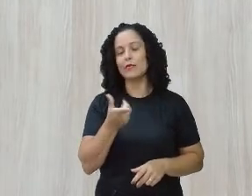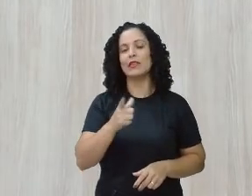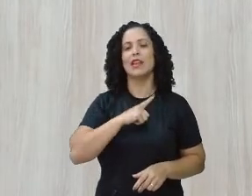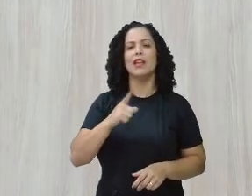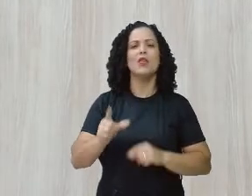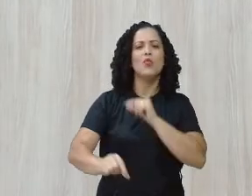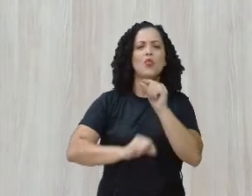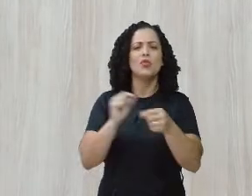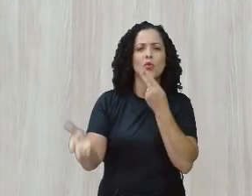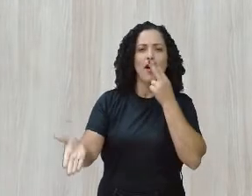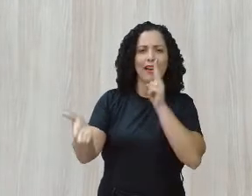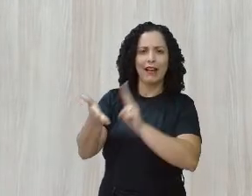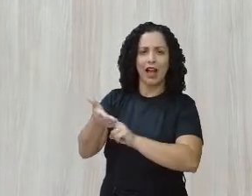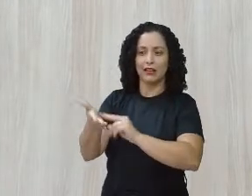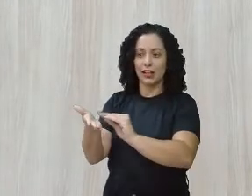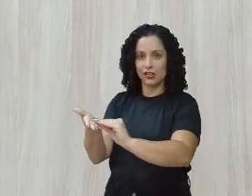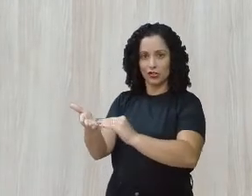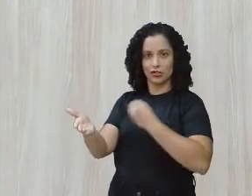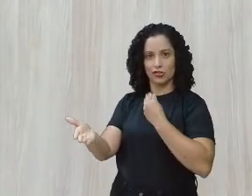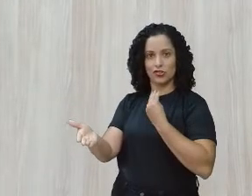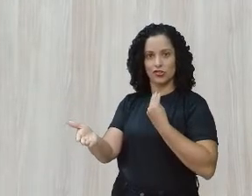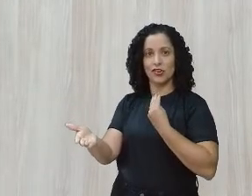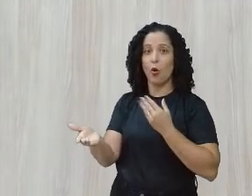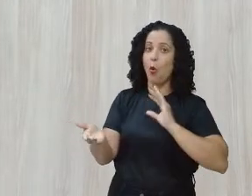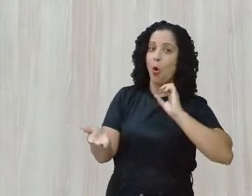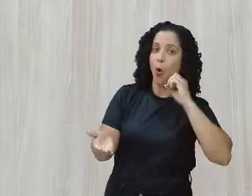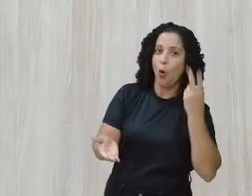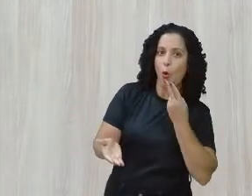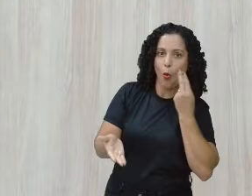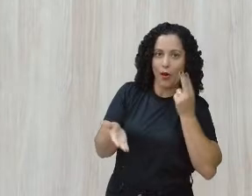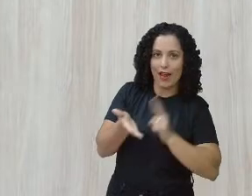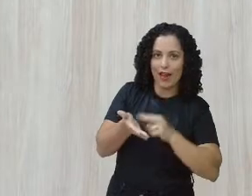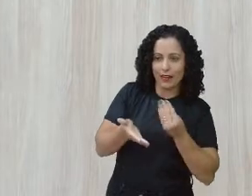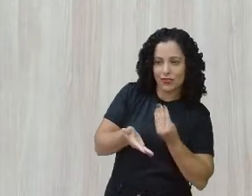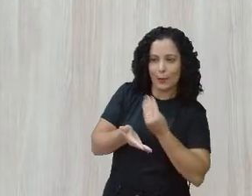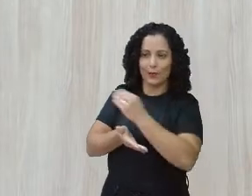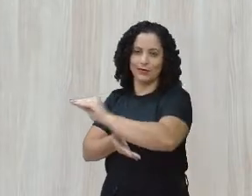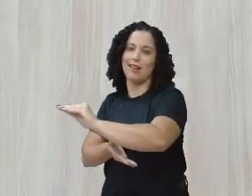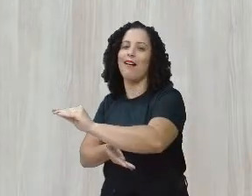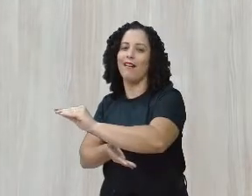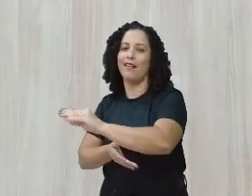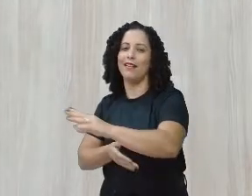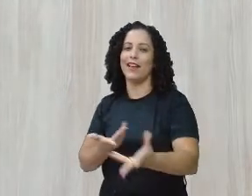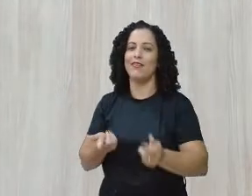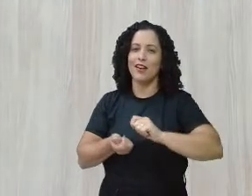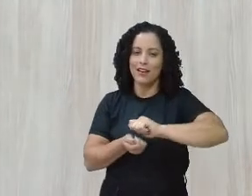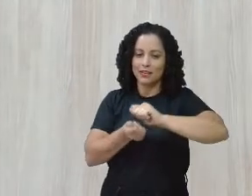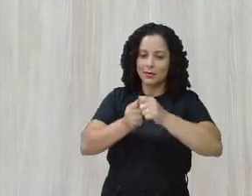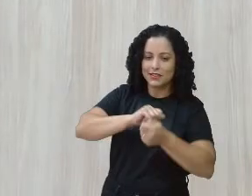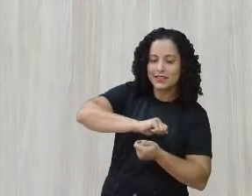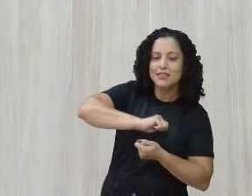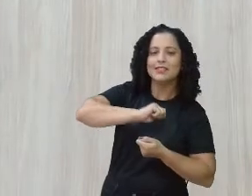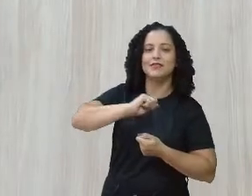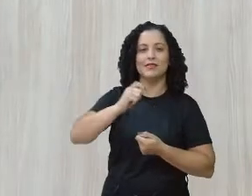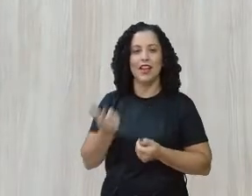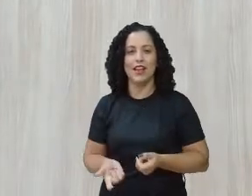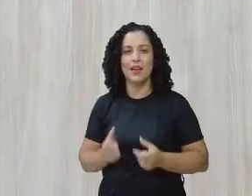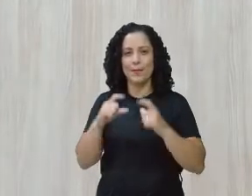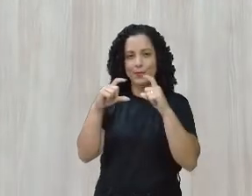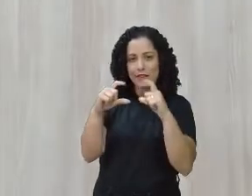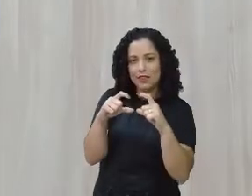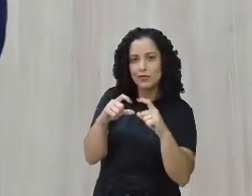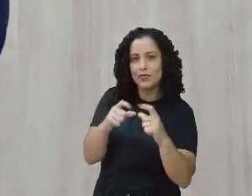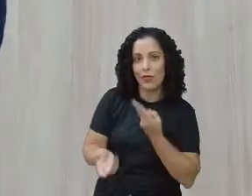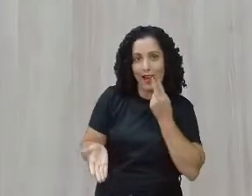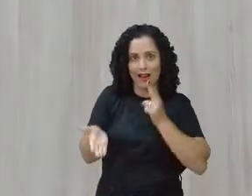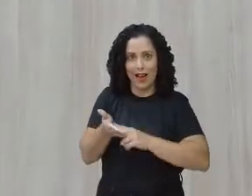viu chegar ou que você já enviou um bilhetinho que foi se adaptando e virou carta, etc. Então, vamos